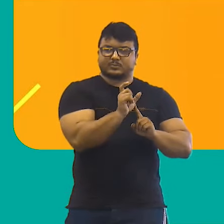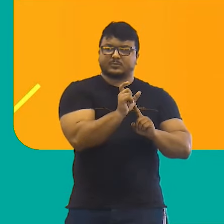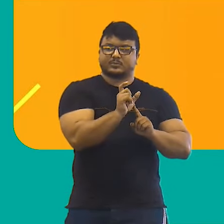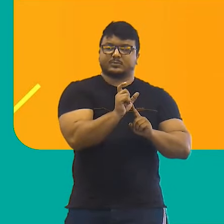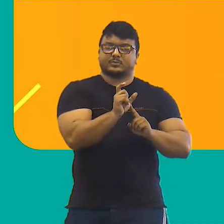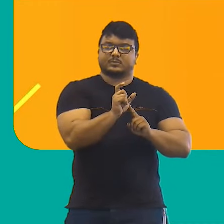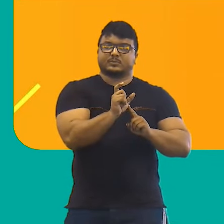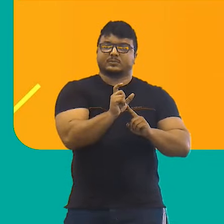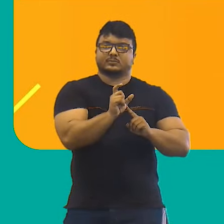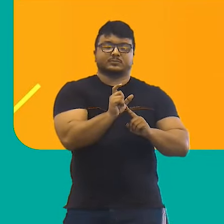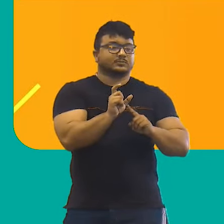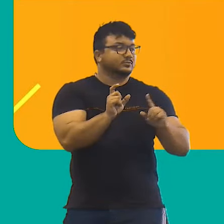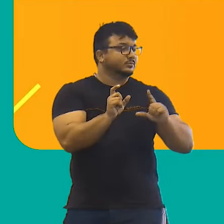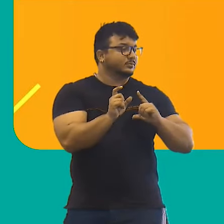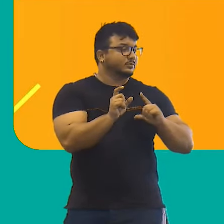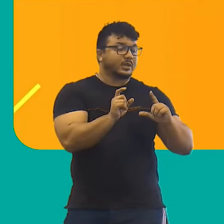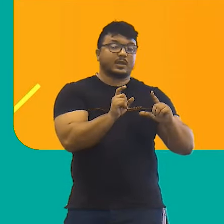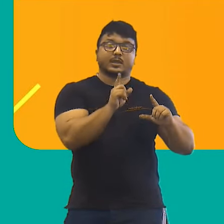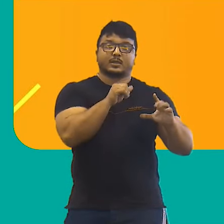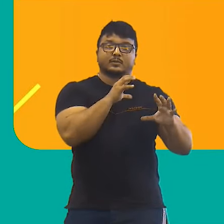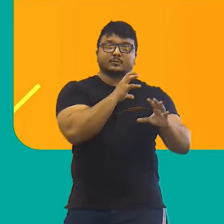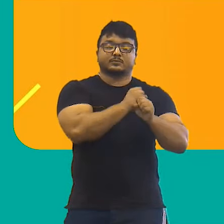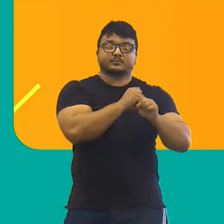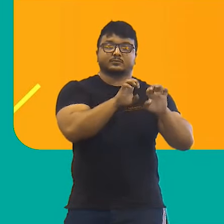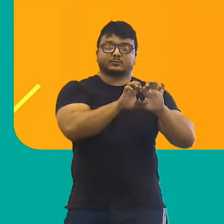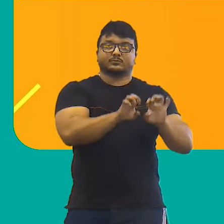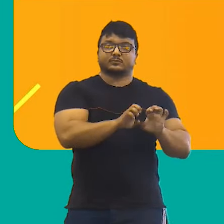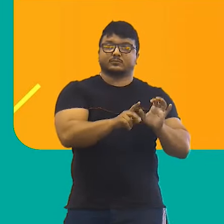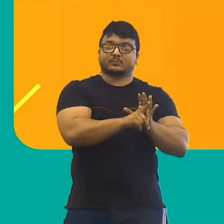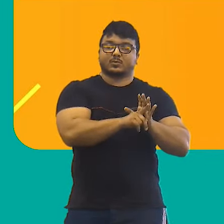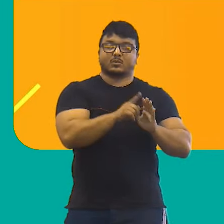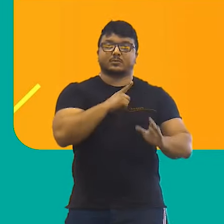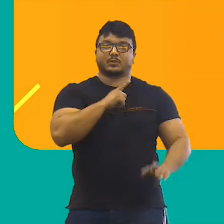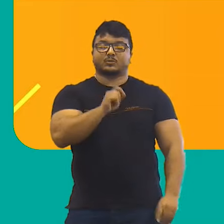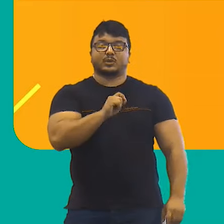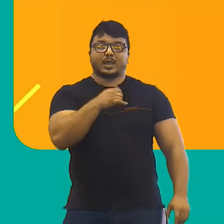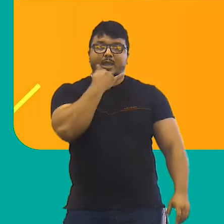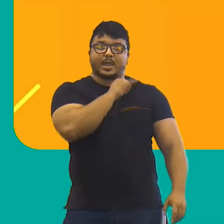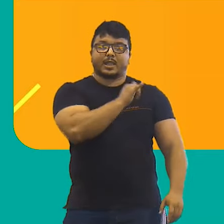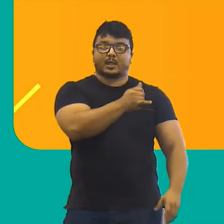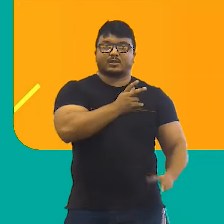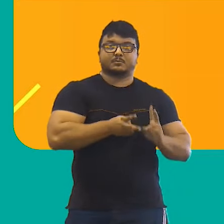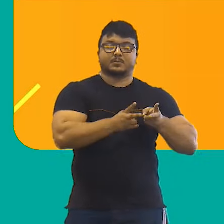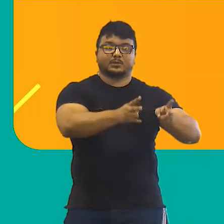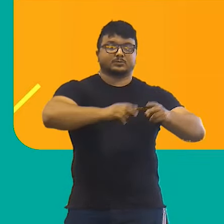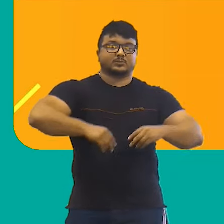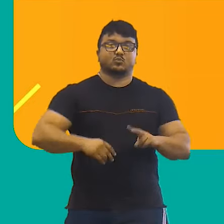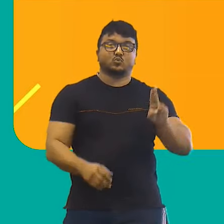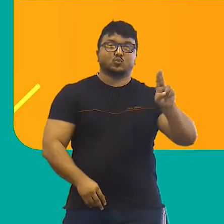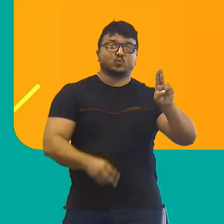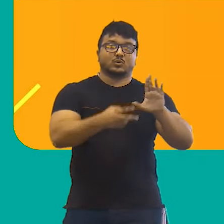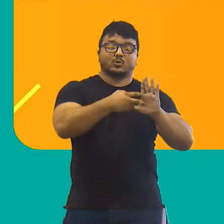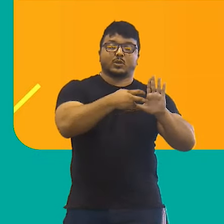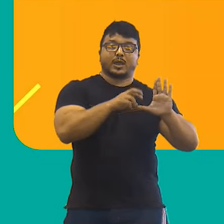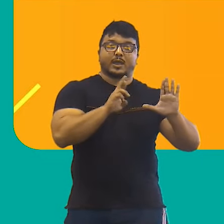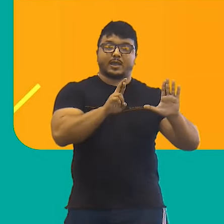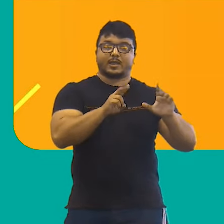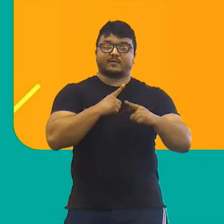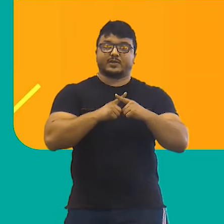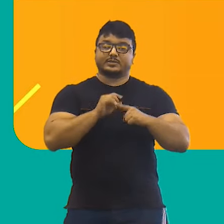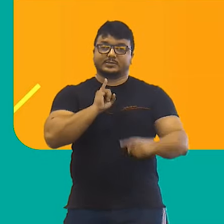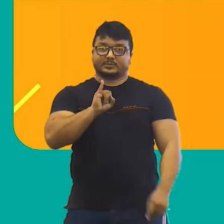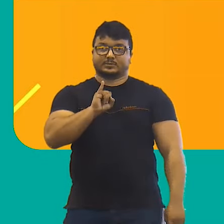essa aqui é a famosa equação da resistência elétrica. U é igual a R vezes